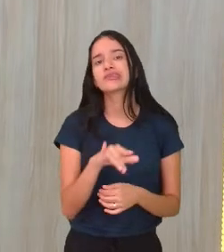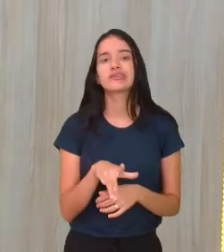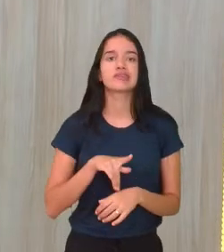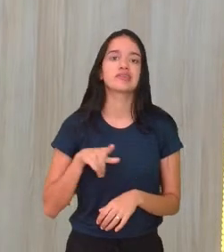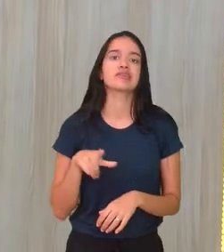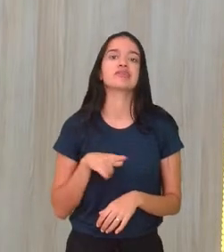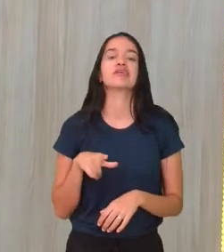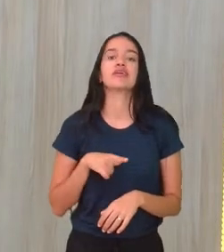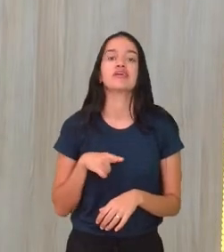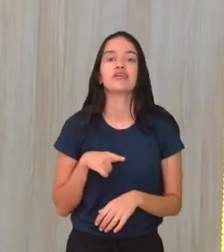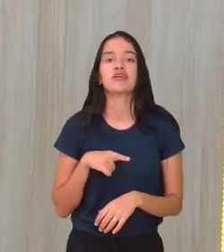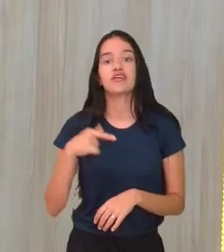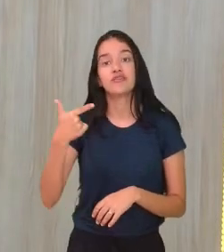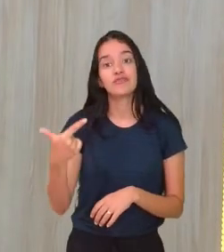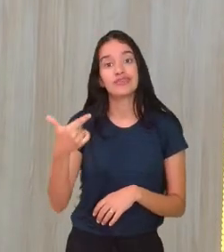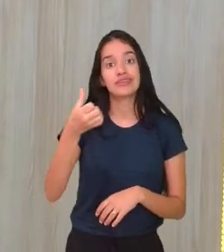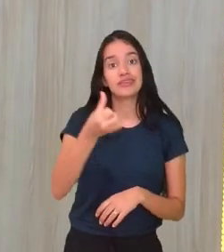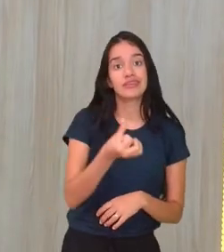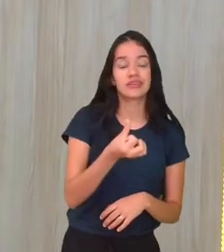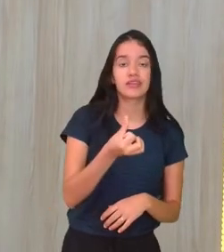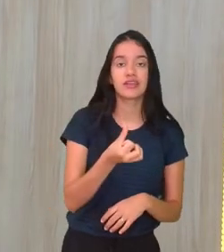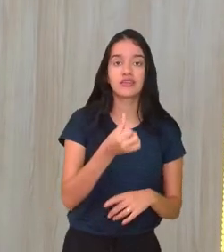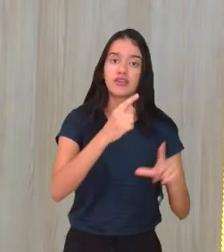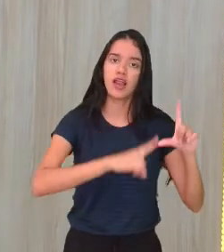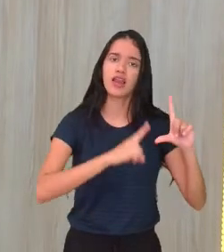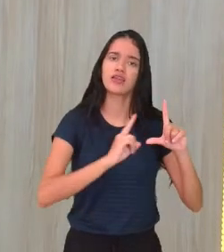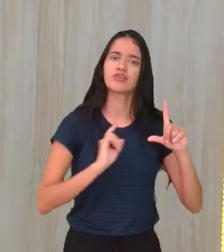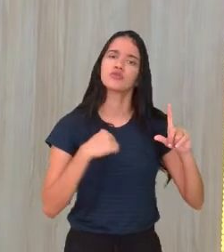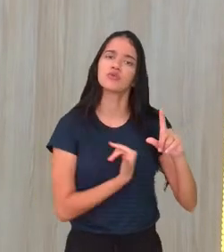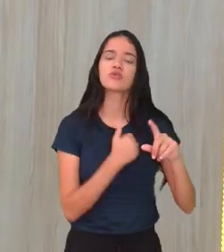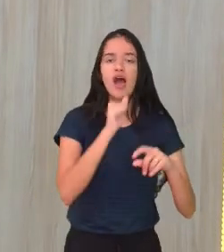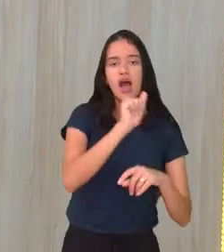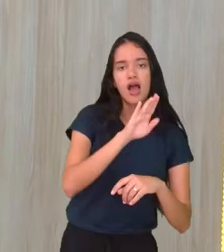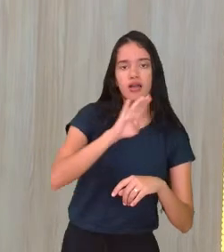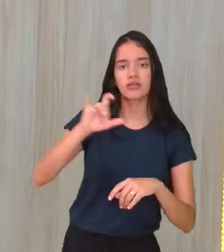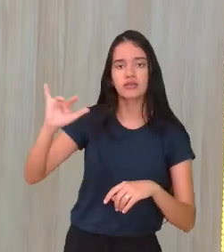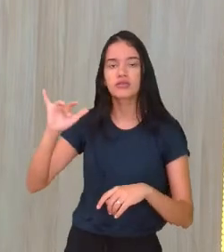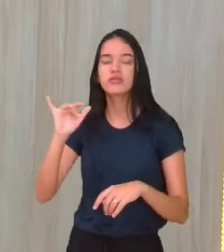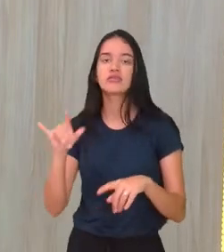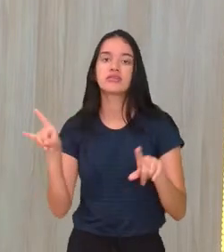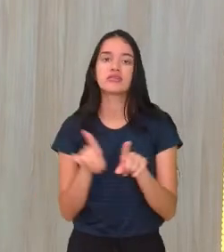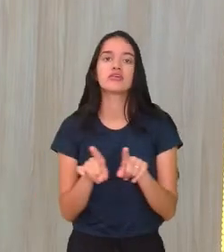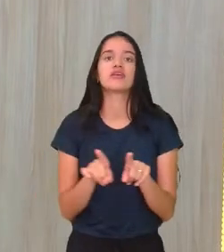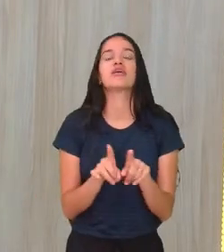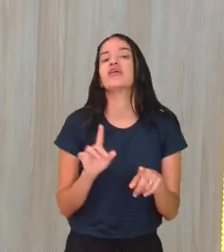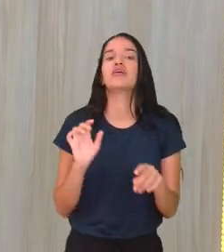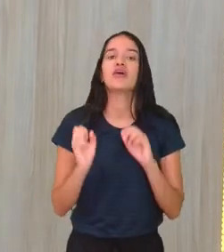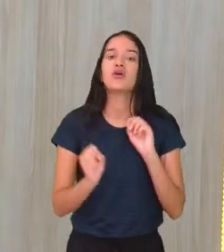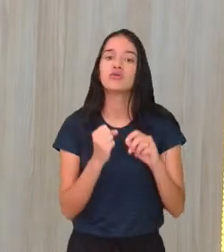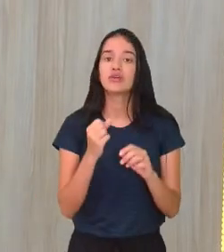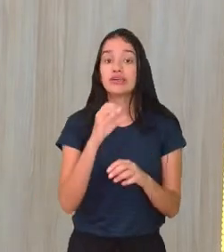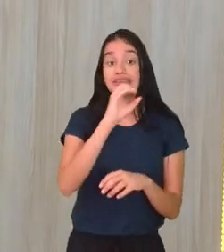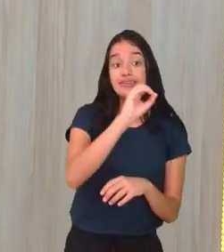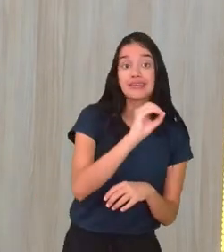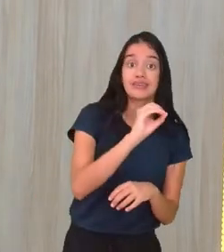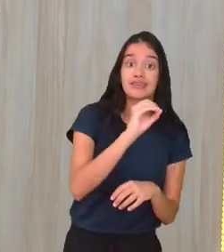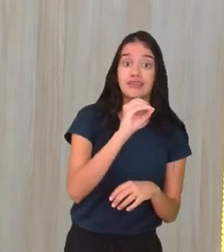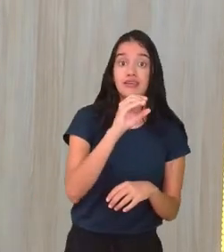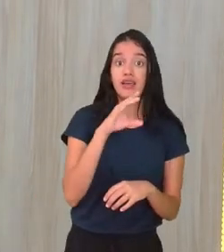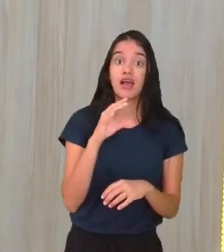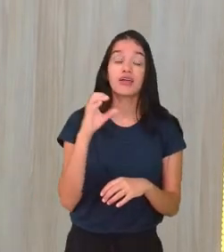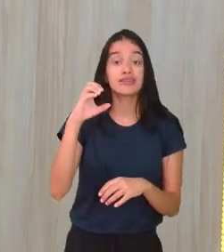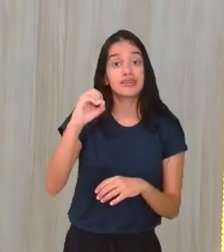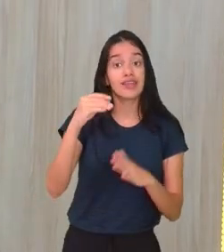aí 26 letras do nosso alfabeto e temos 10 algarismos, né, que vai de 0 até o